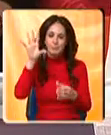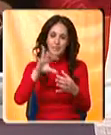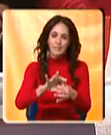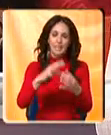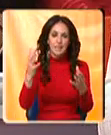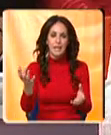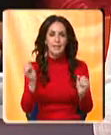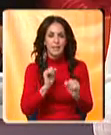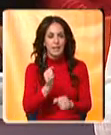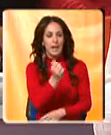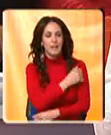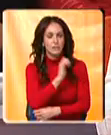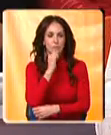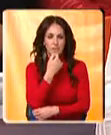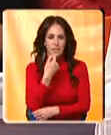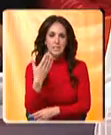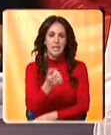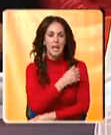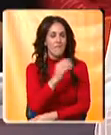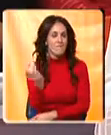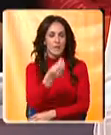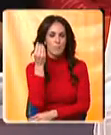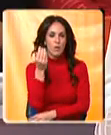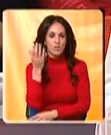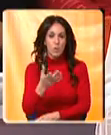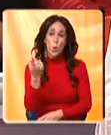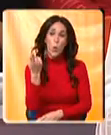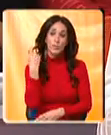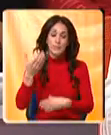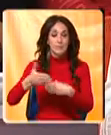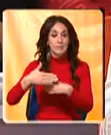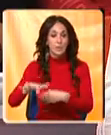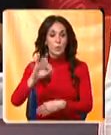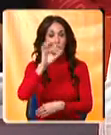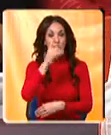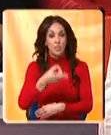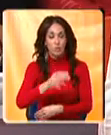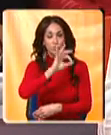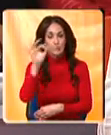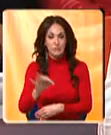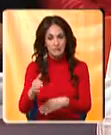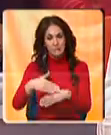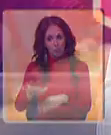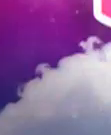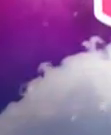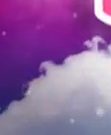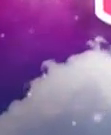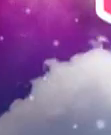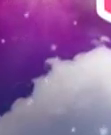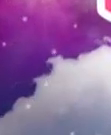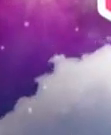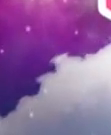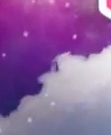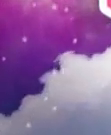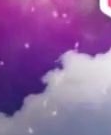a esta edição da casa mais famosa do país. Saiu ontem, com 89% dos votos.